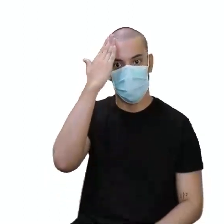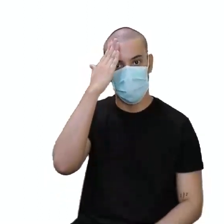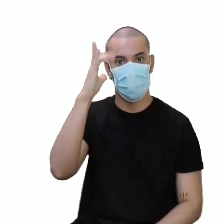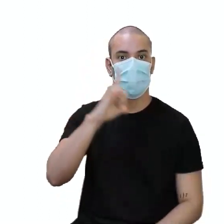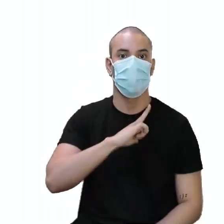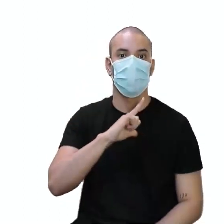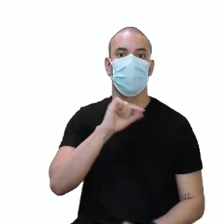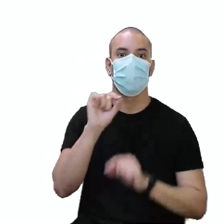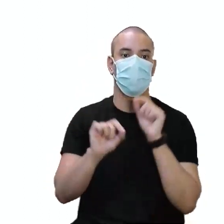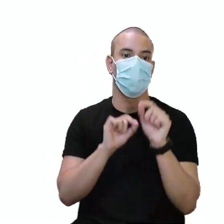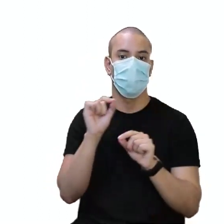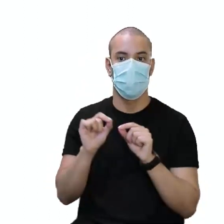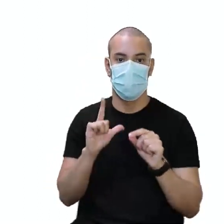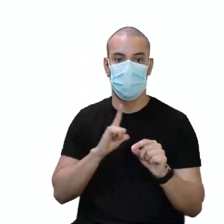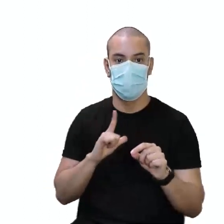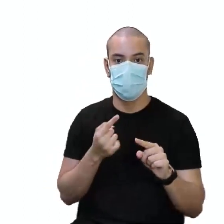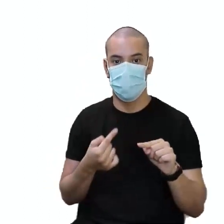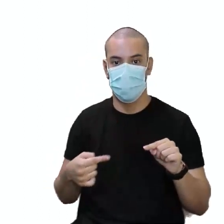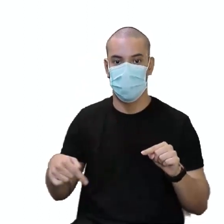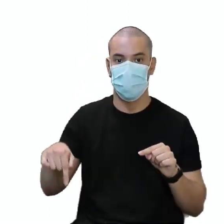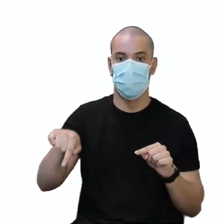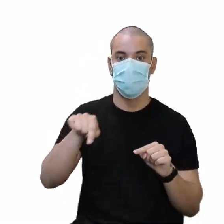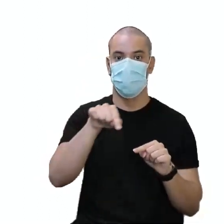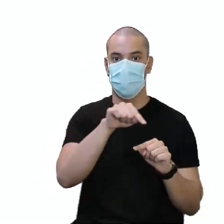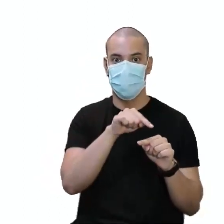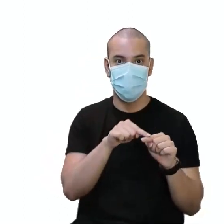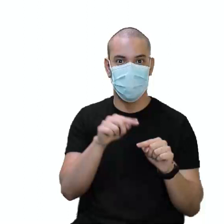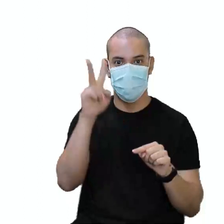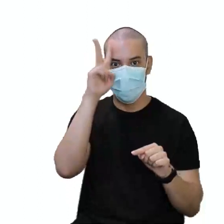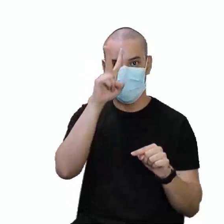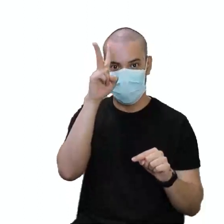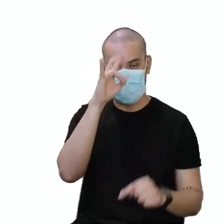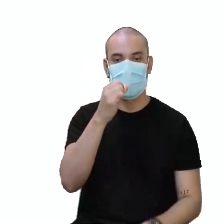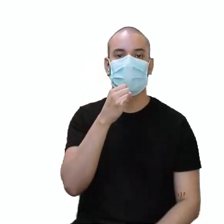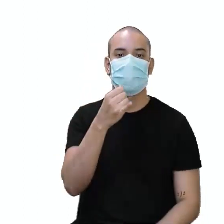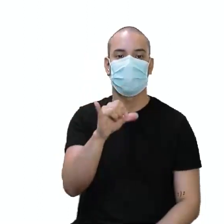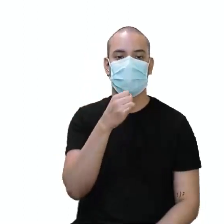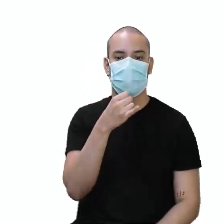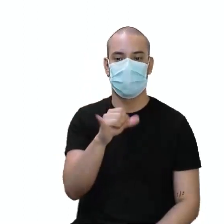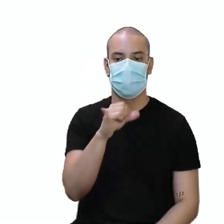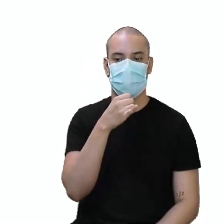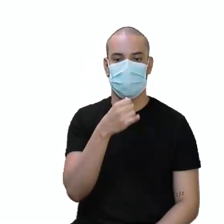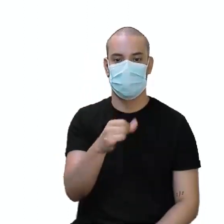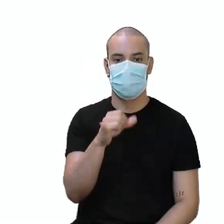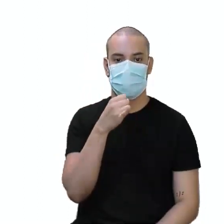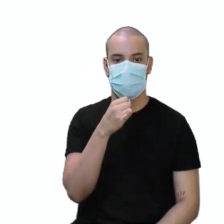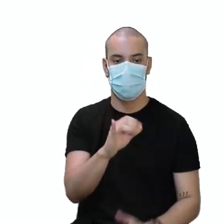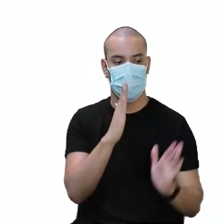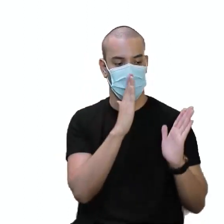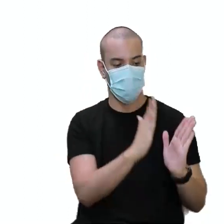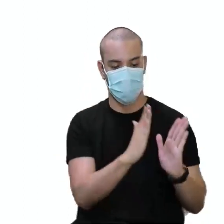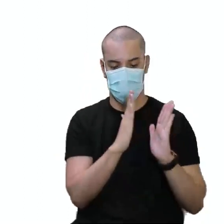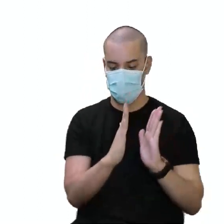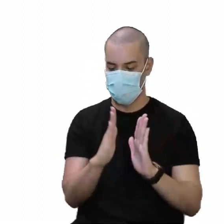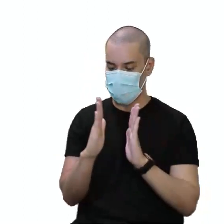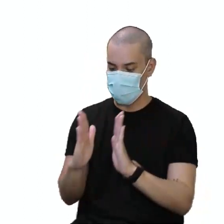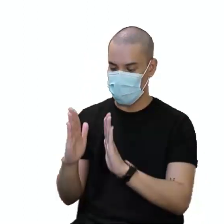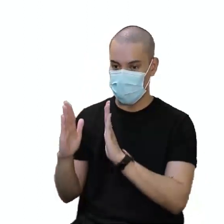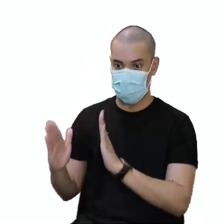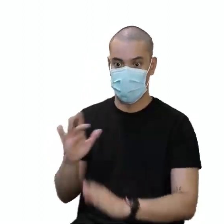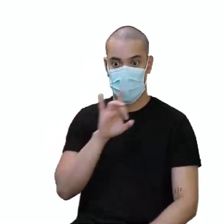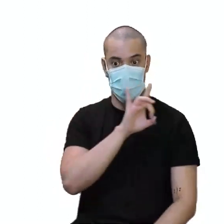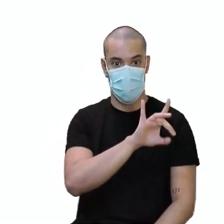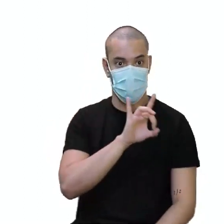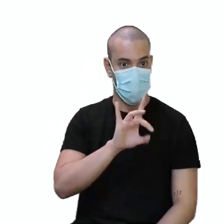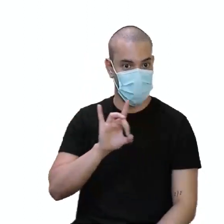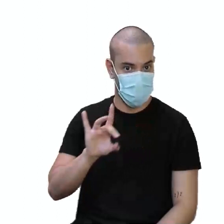um fluxo de quê, galera? Fluxo de energia, tá bom? Em